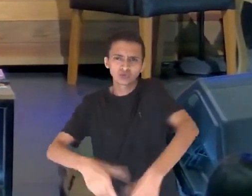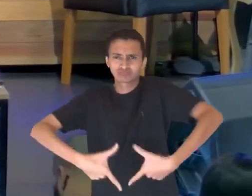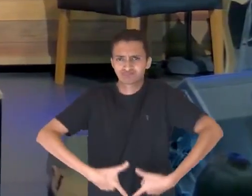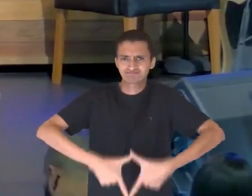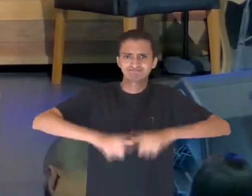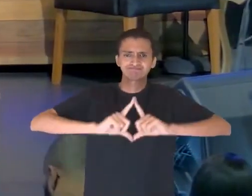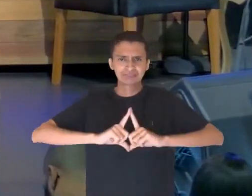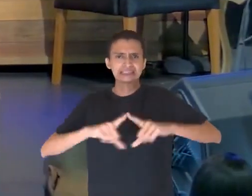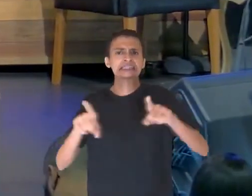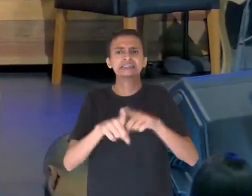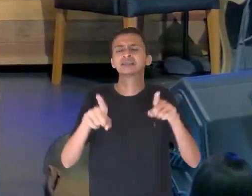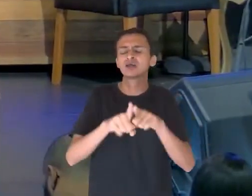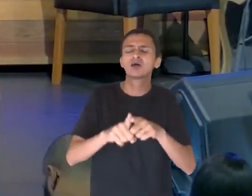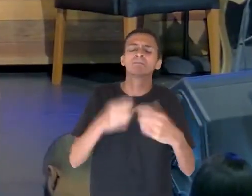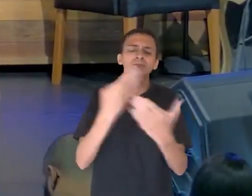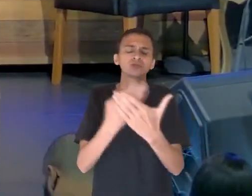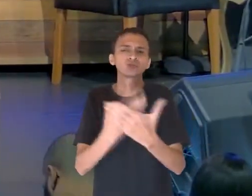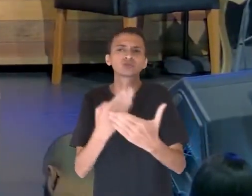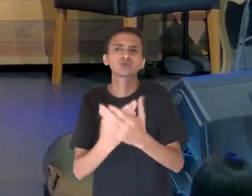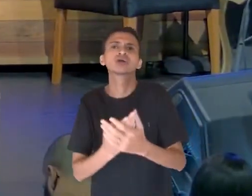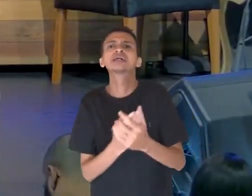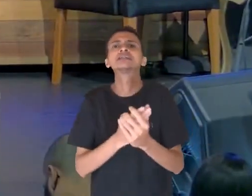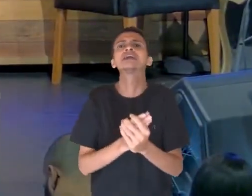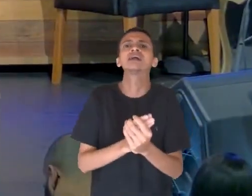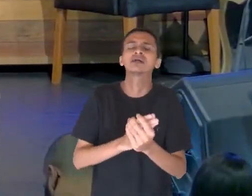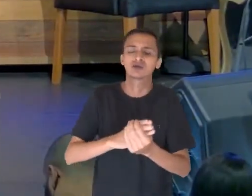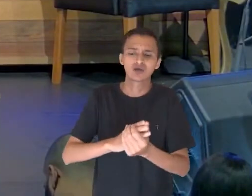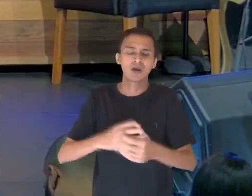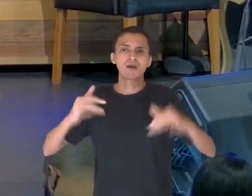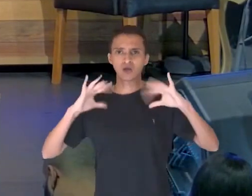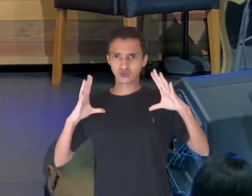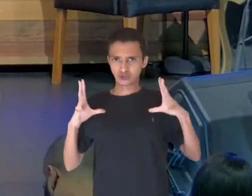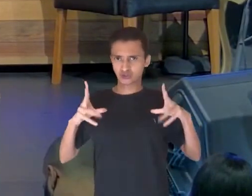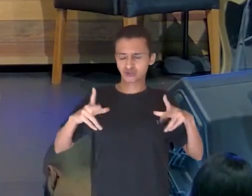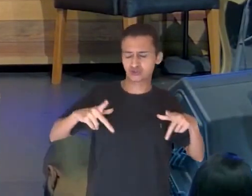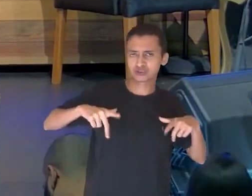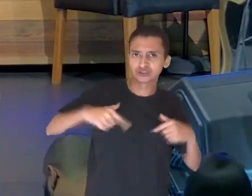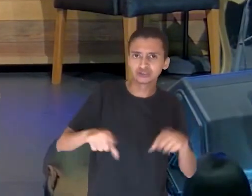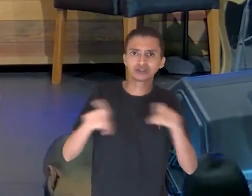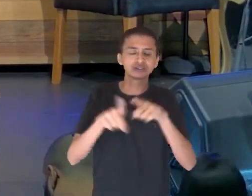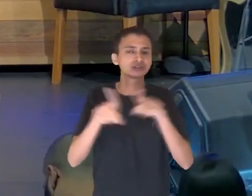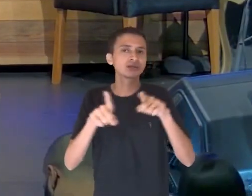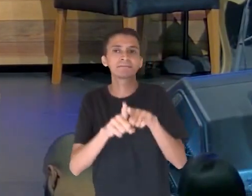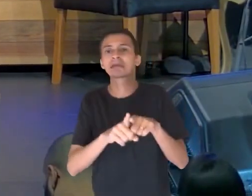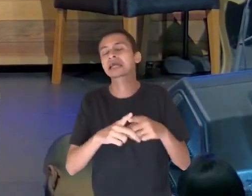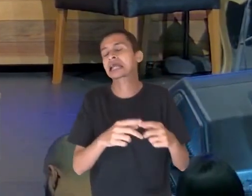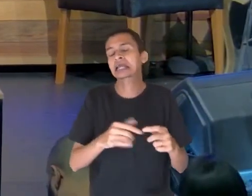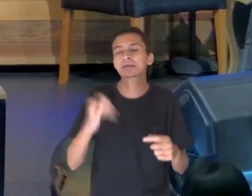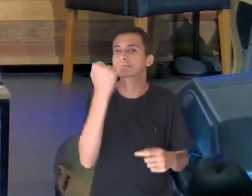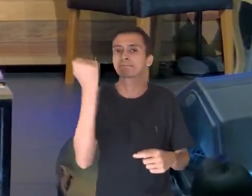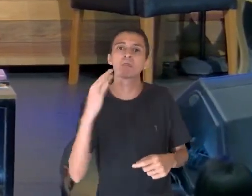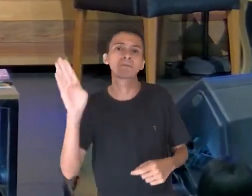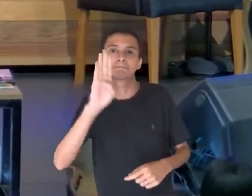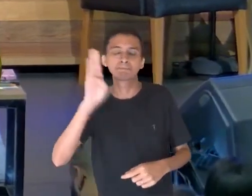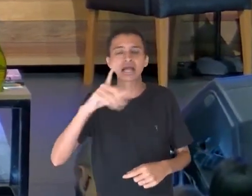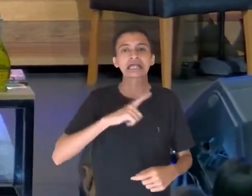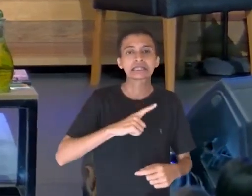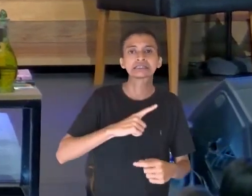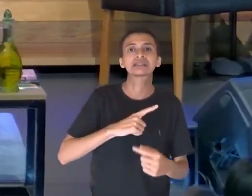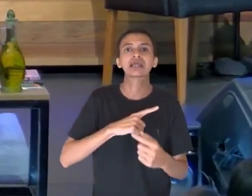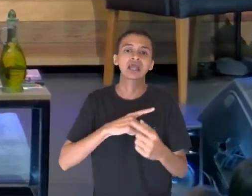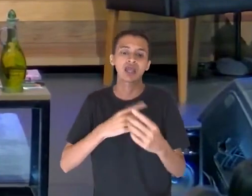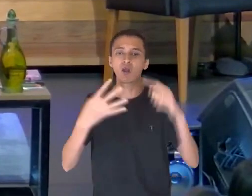da angelologia bíblica pentecostal e profética, ou até mesmo dos batistas, nós vamos ver quatro classificações de